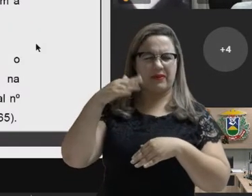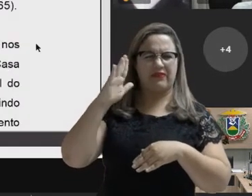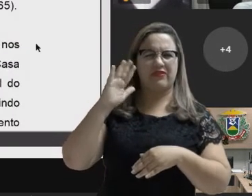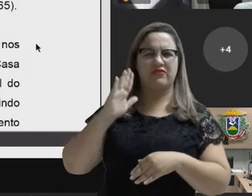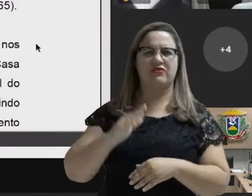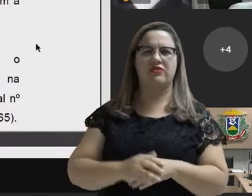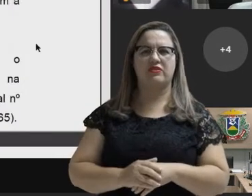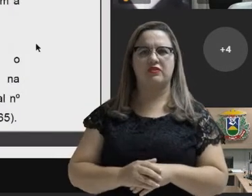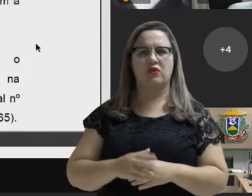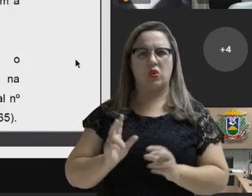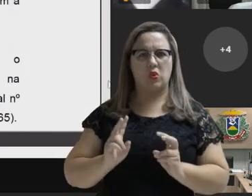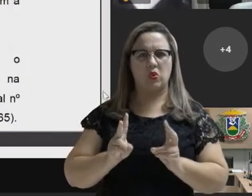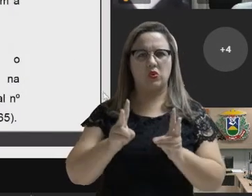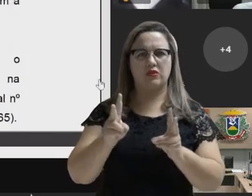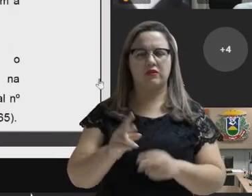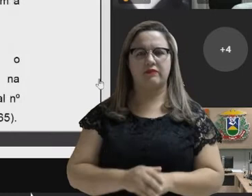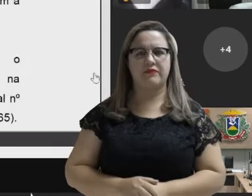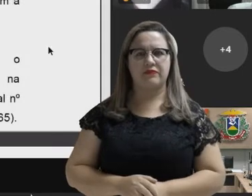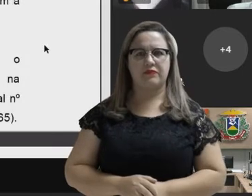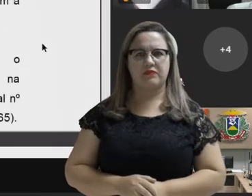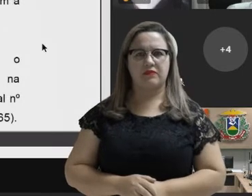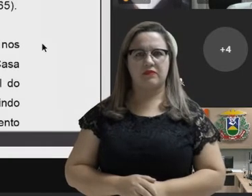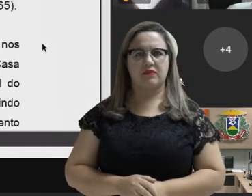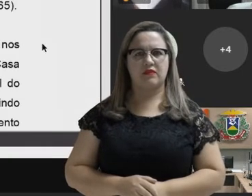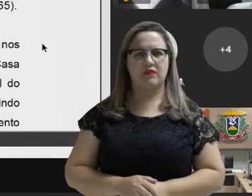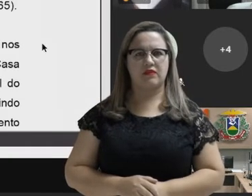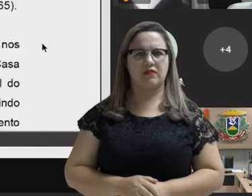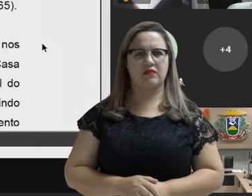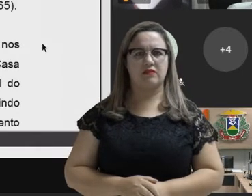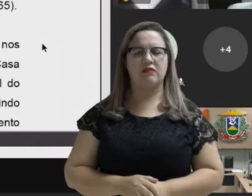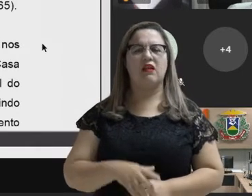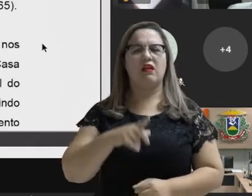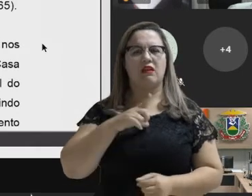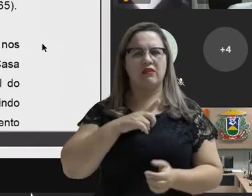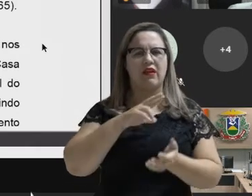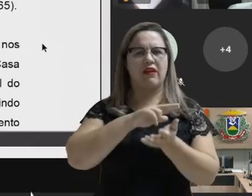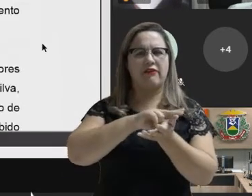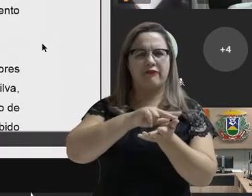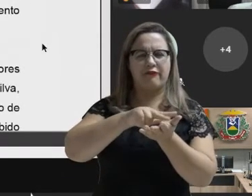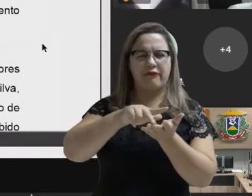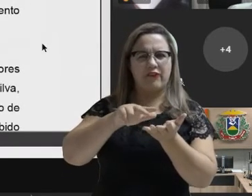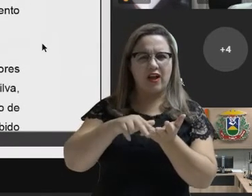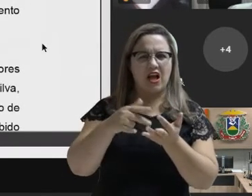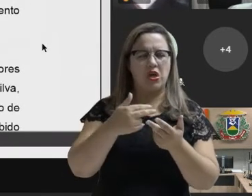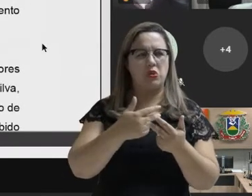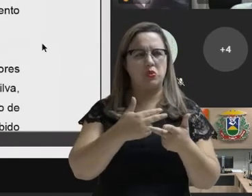Oficiou-se o presidente da Câmara, mais à frente, enfim, várias diligências.